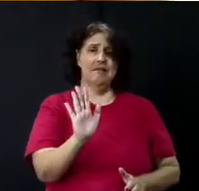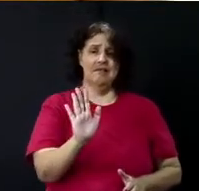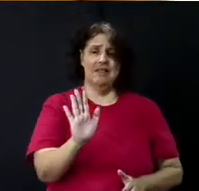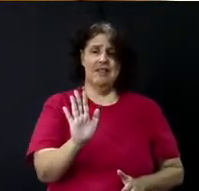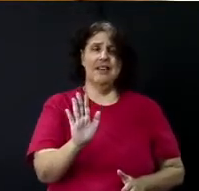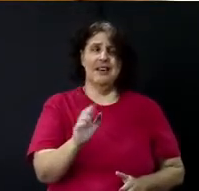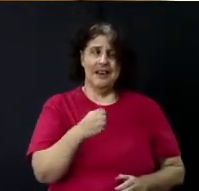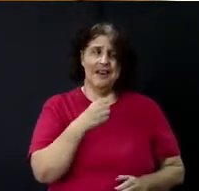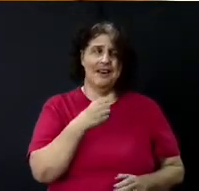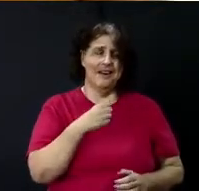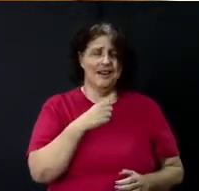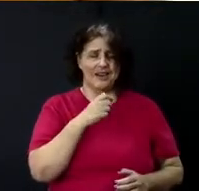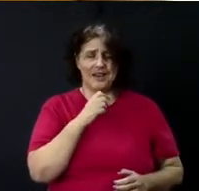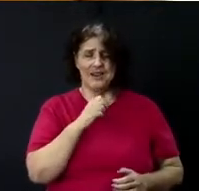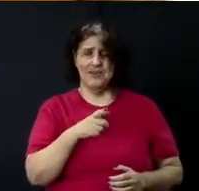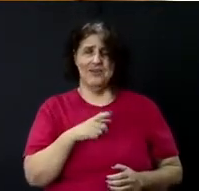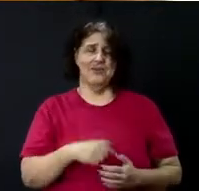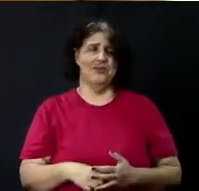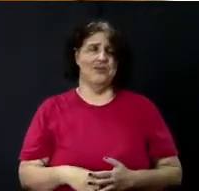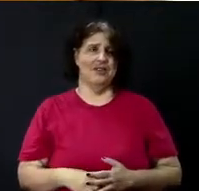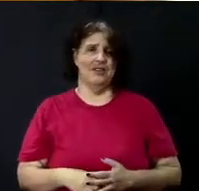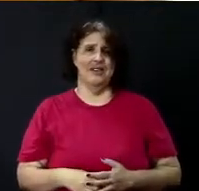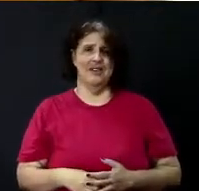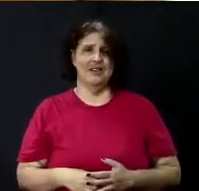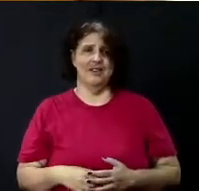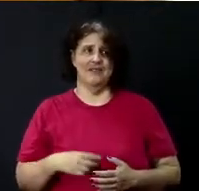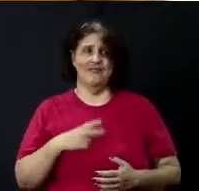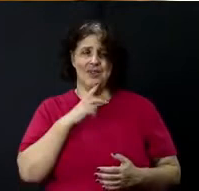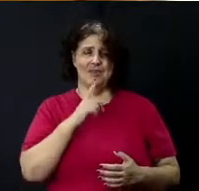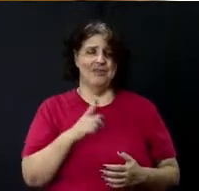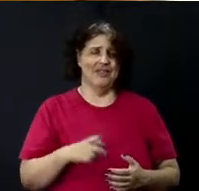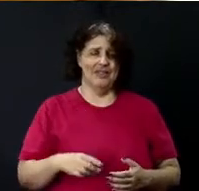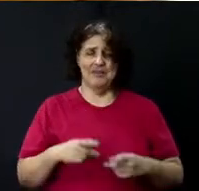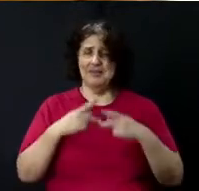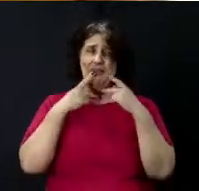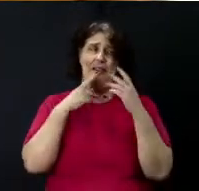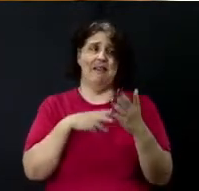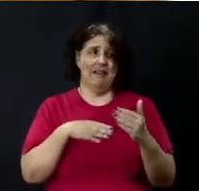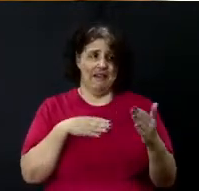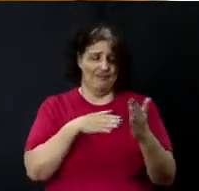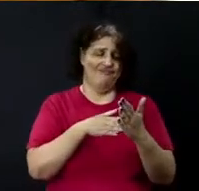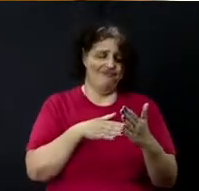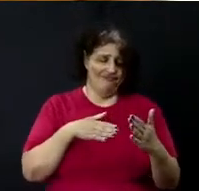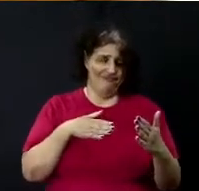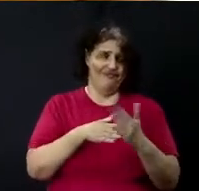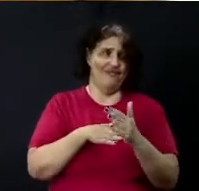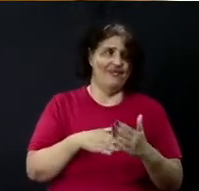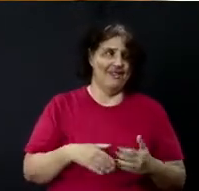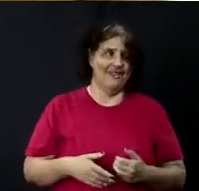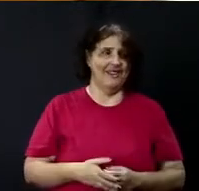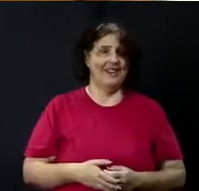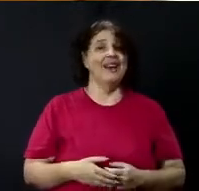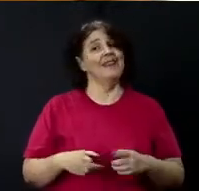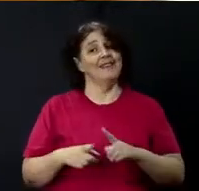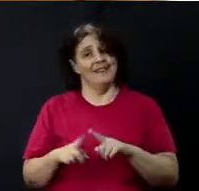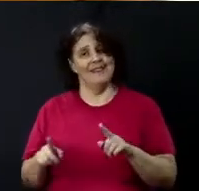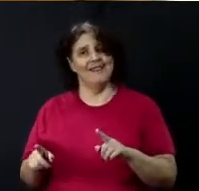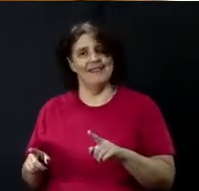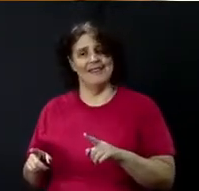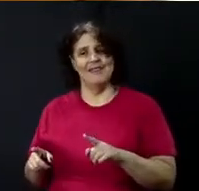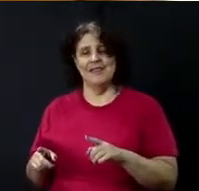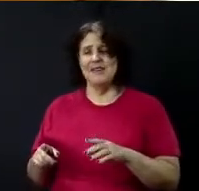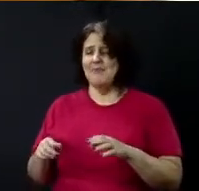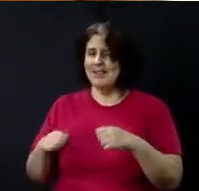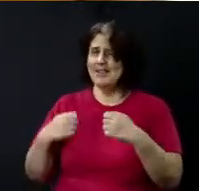contrário. Ele não tem força para resistir à graça de Deus, porque a graça é irresistível. O que ele